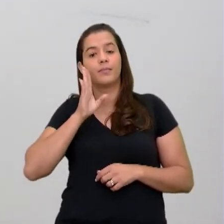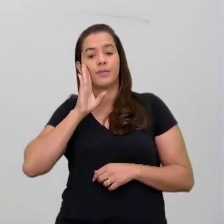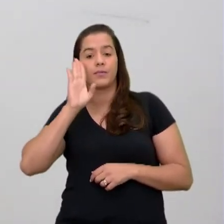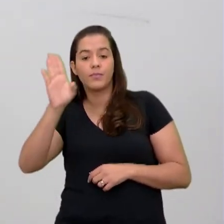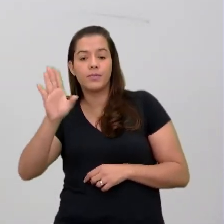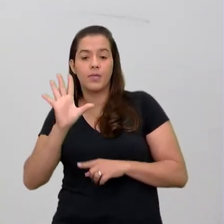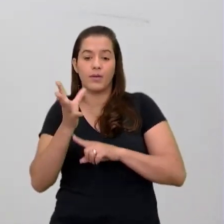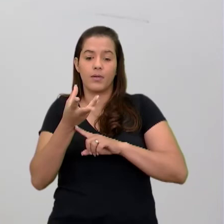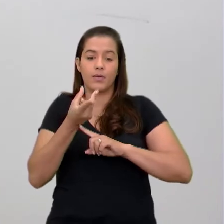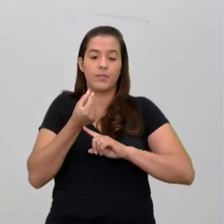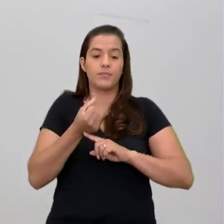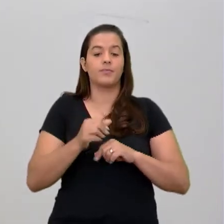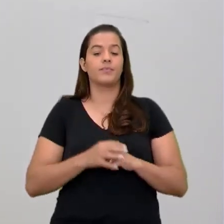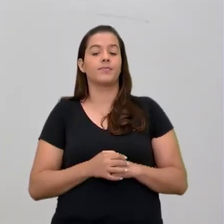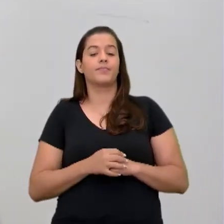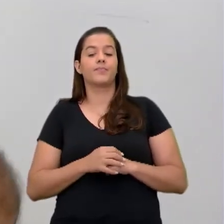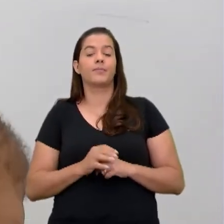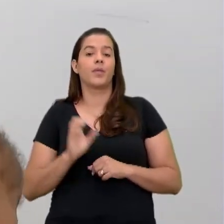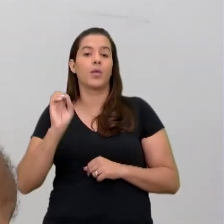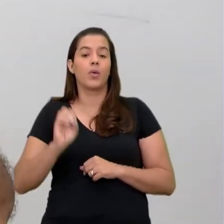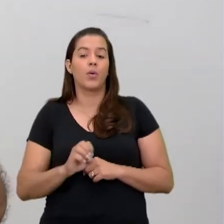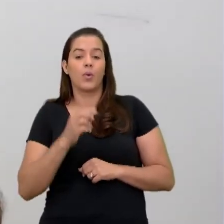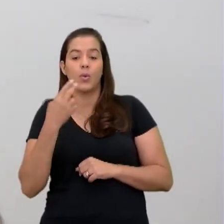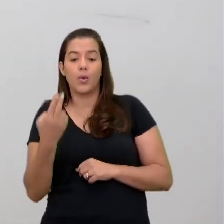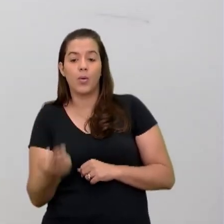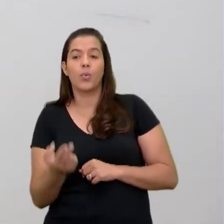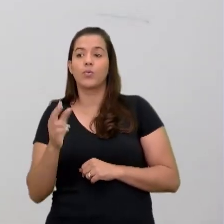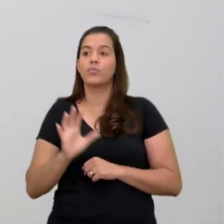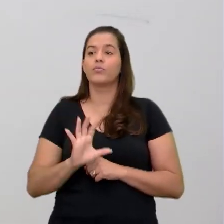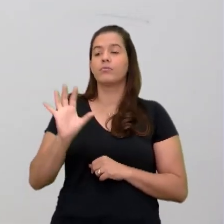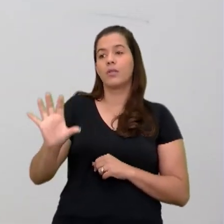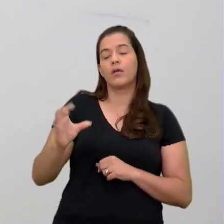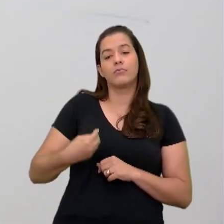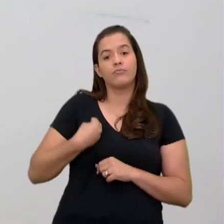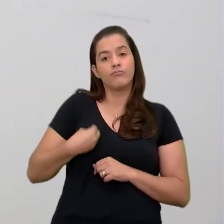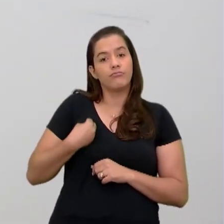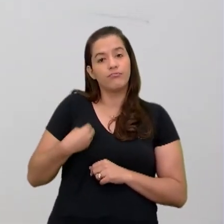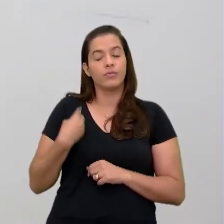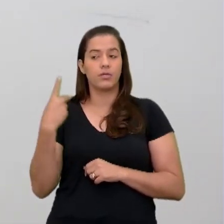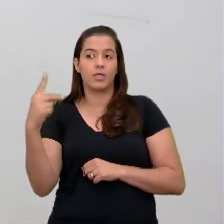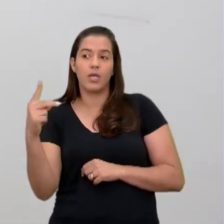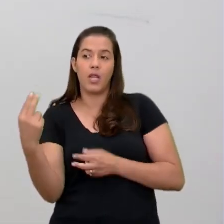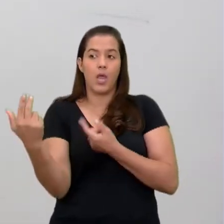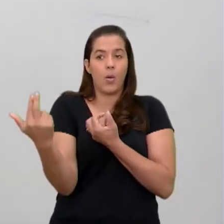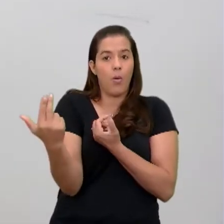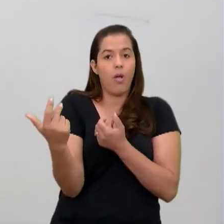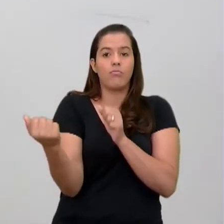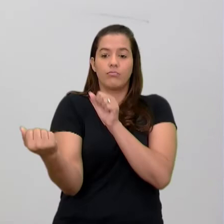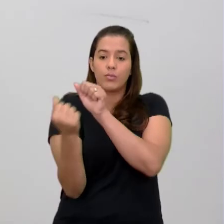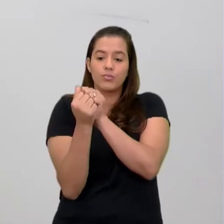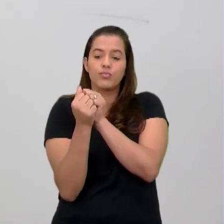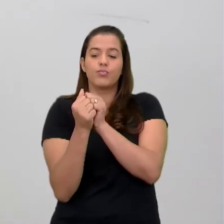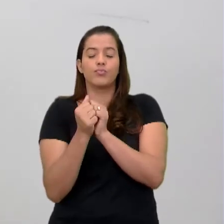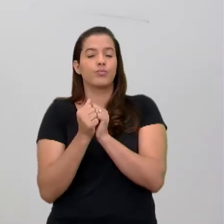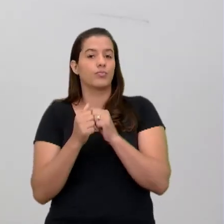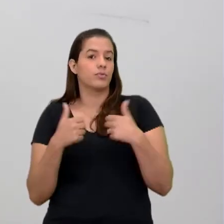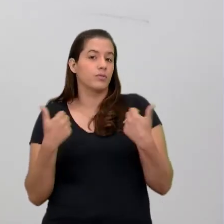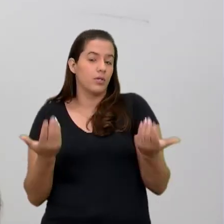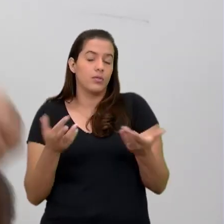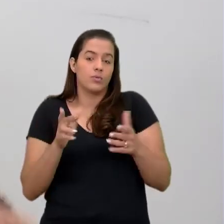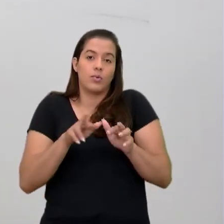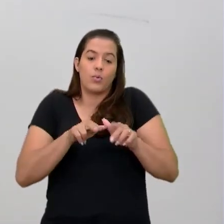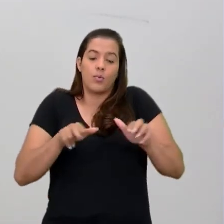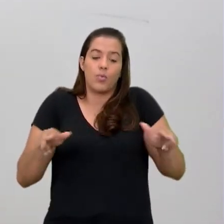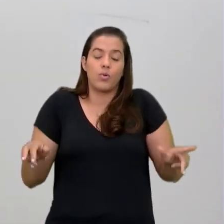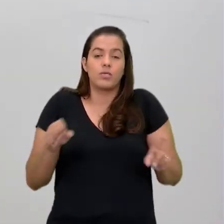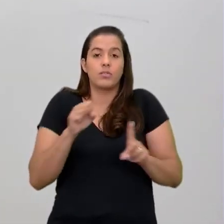à arte, um comportamento de vida. São sempre questões socioculturais